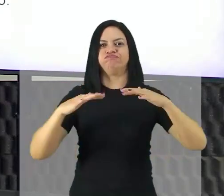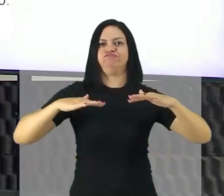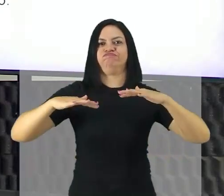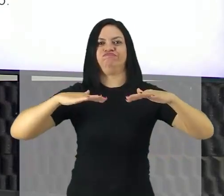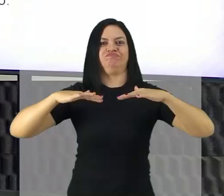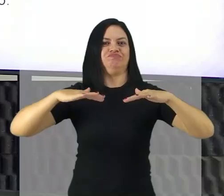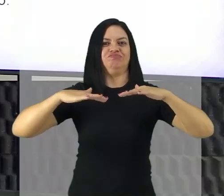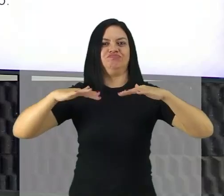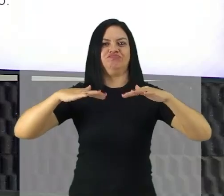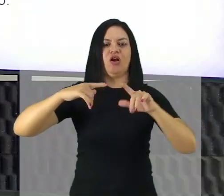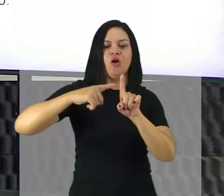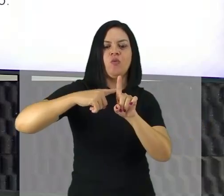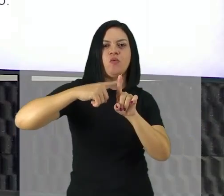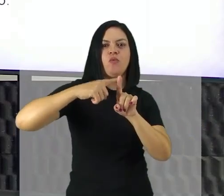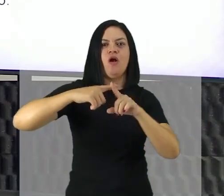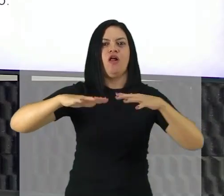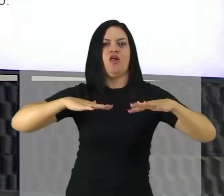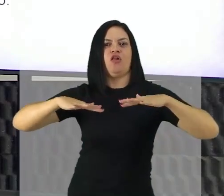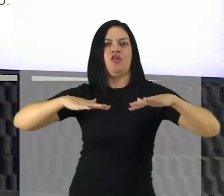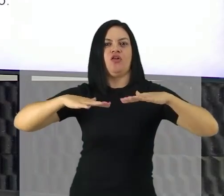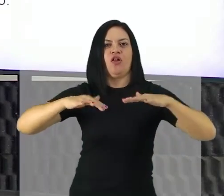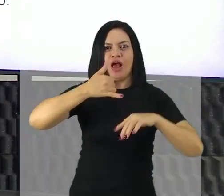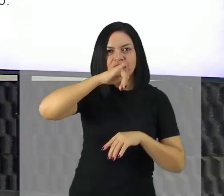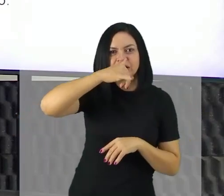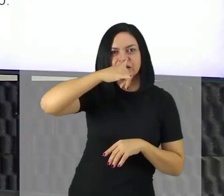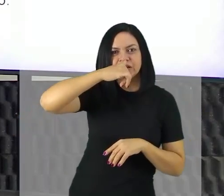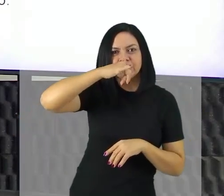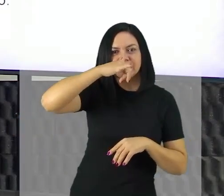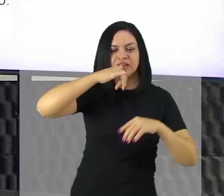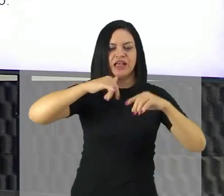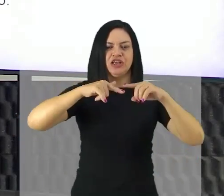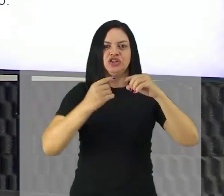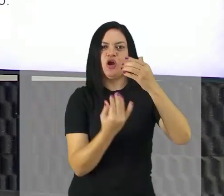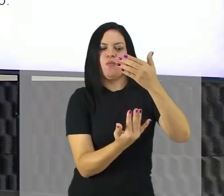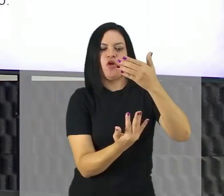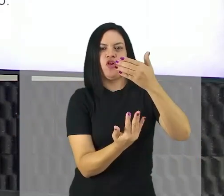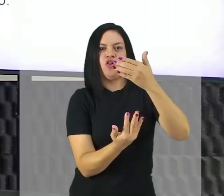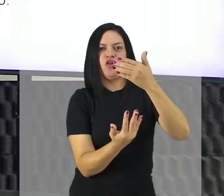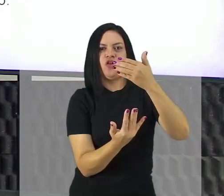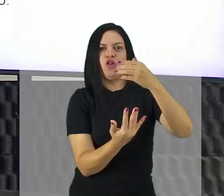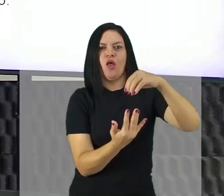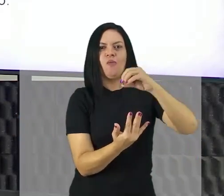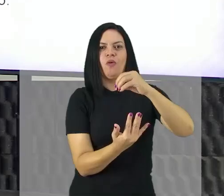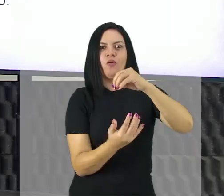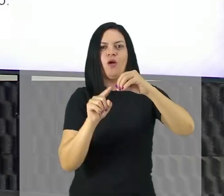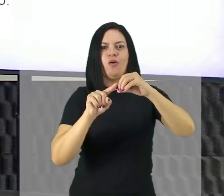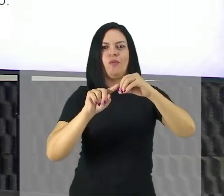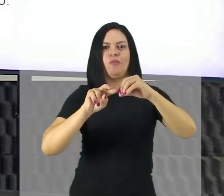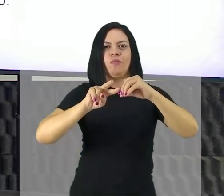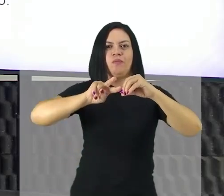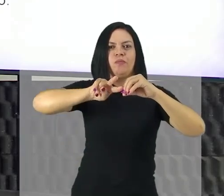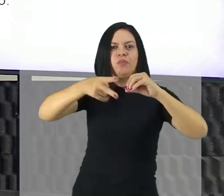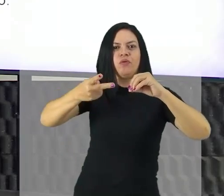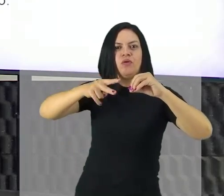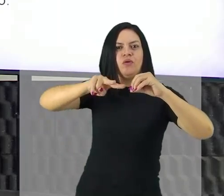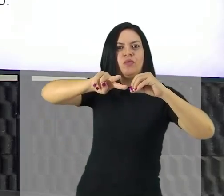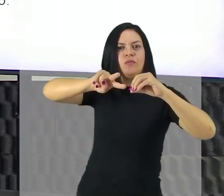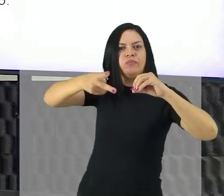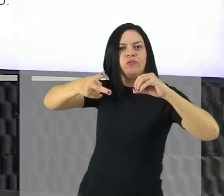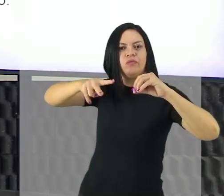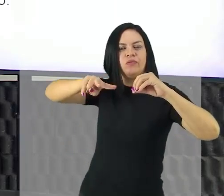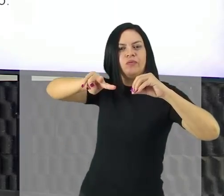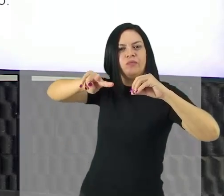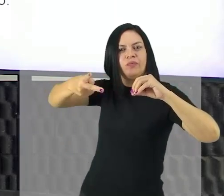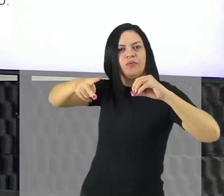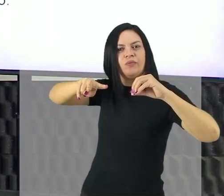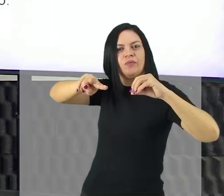esse aumento de vibração, essa energia de vibração vai passando de partícula para partícula,